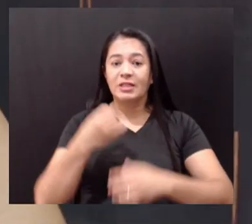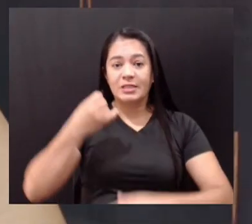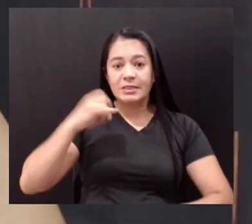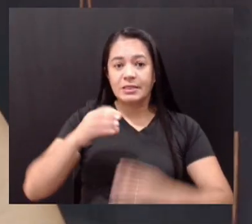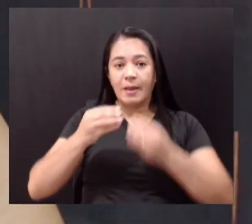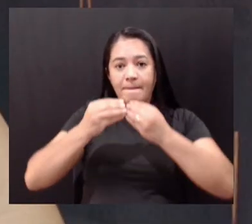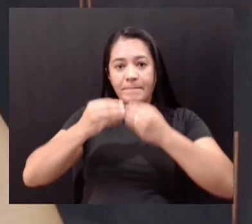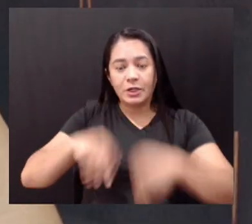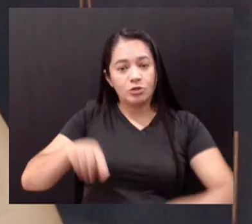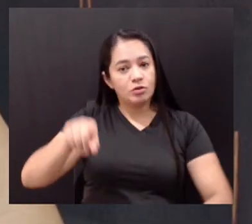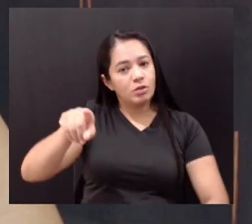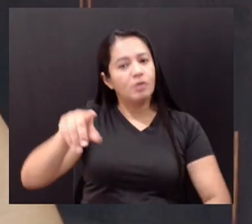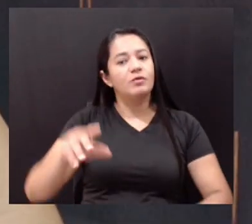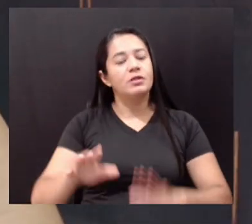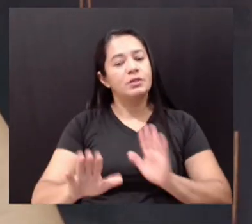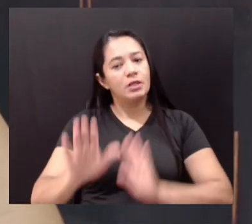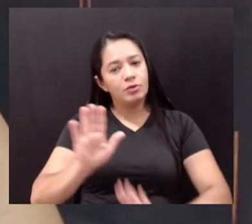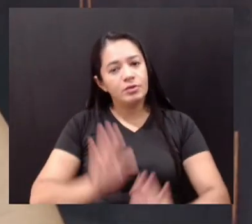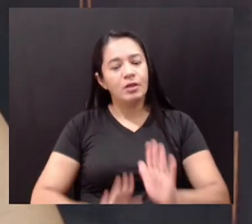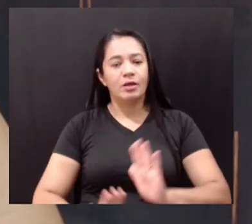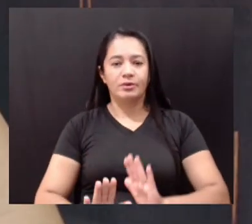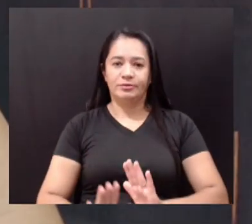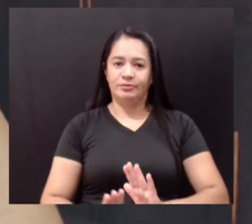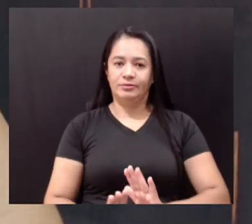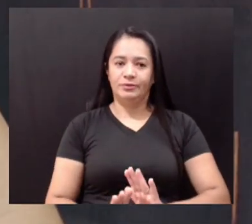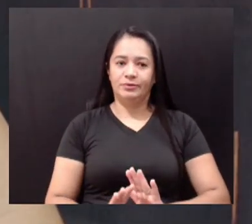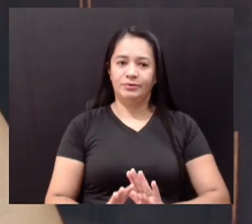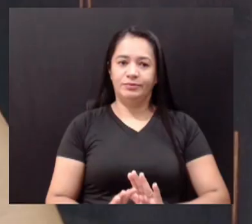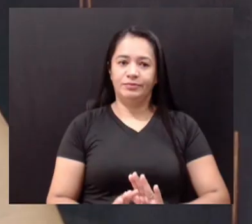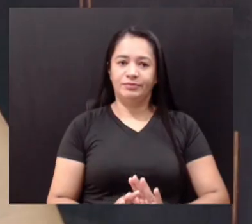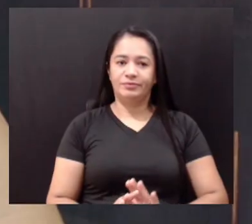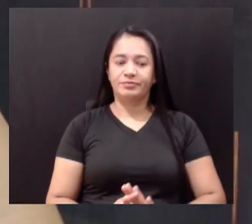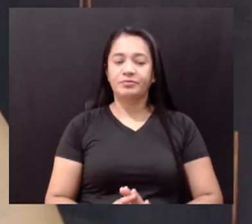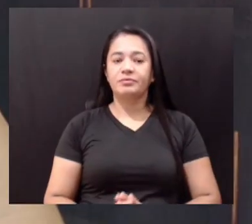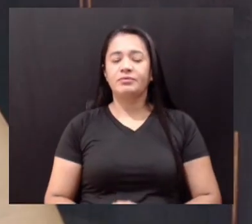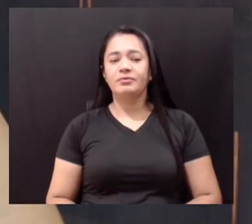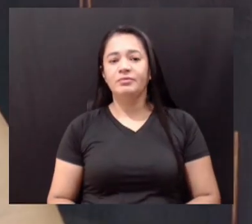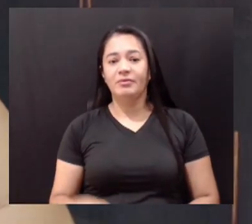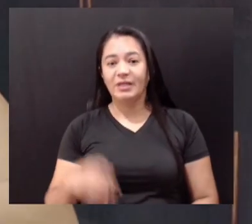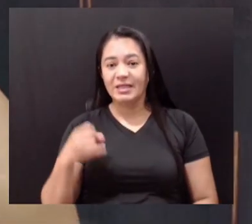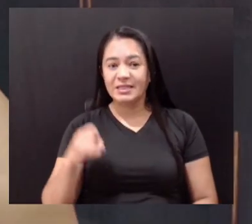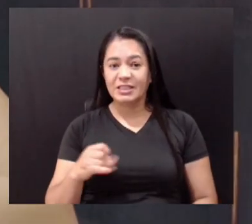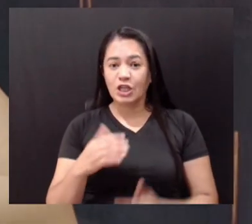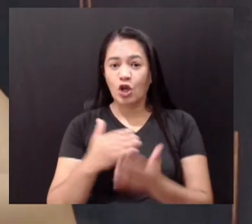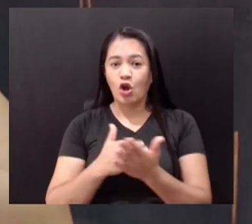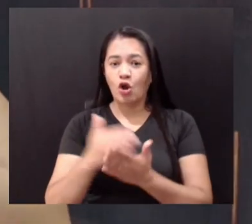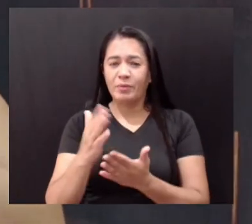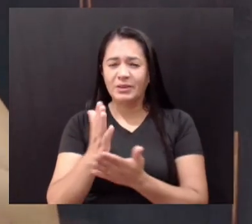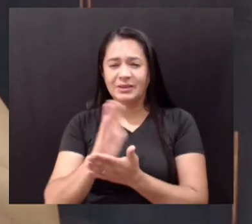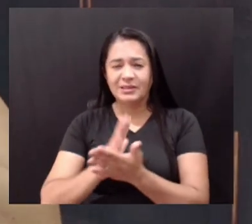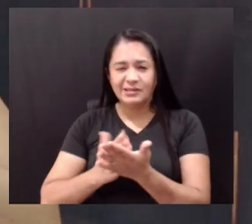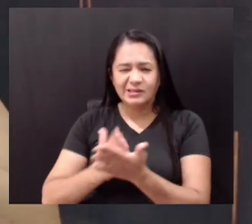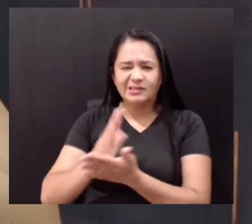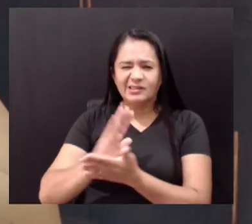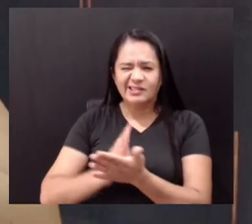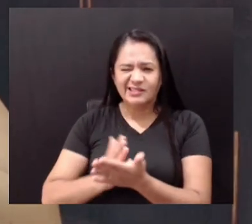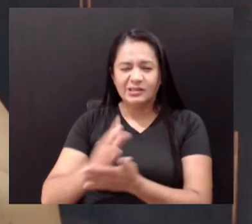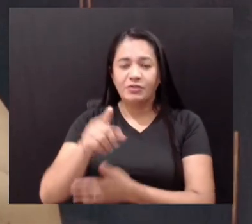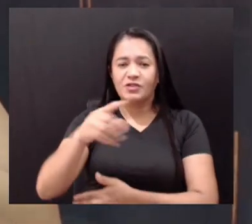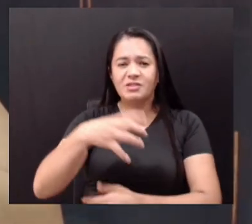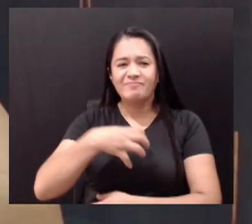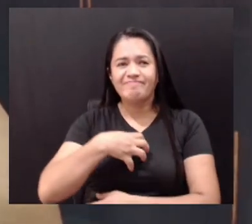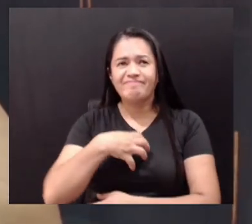um benefício, em todos os sentidos da sua vida. E se isso começa a te agravar muito, você começa a se sentir,